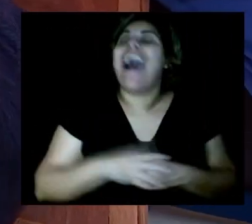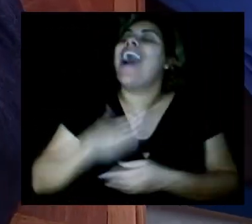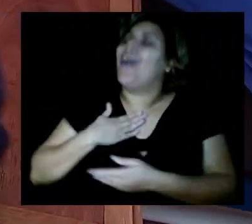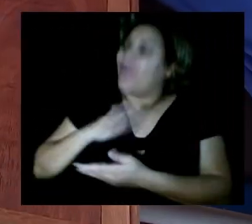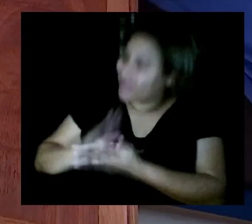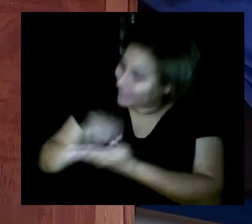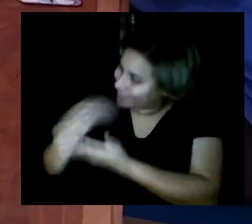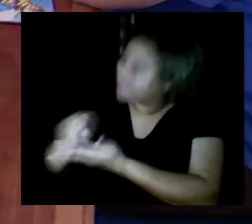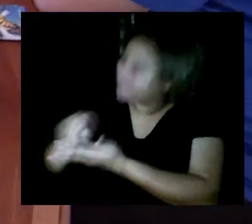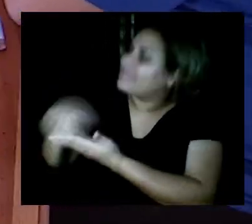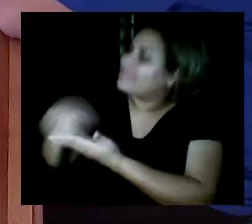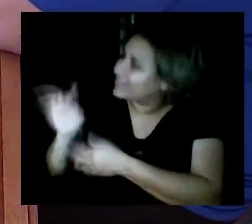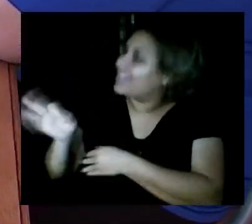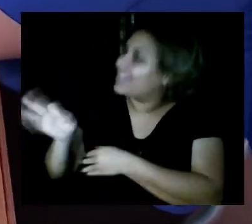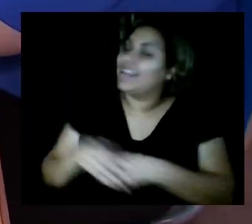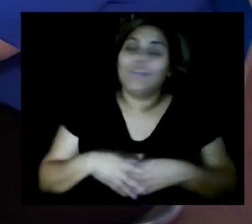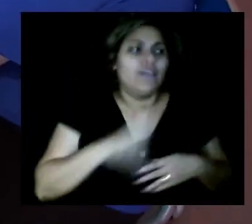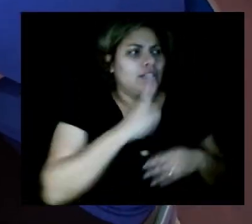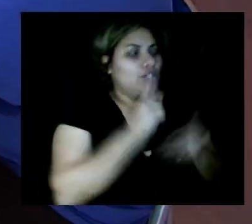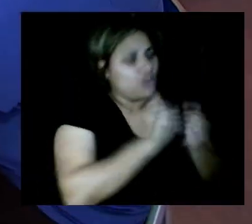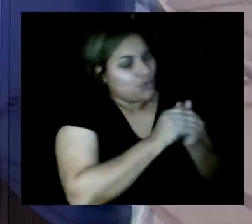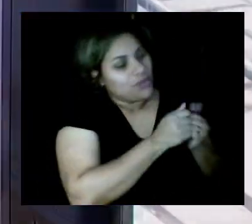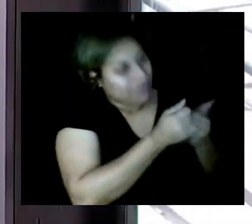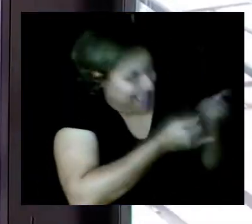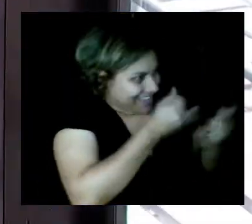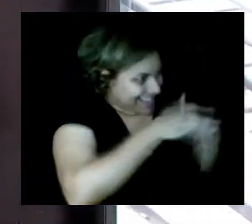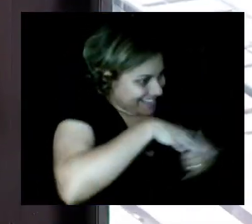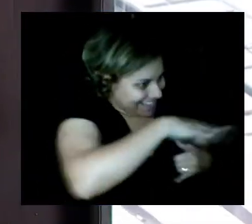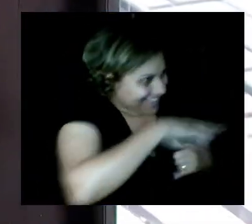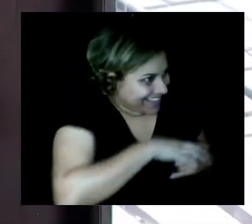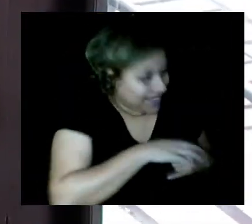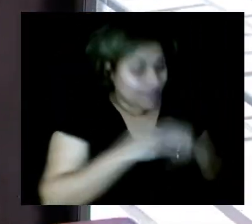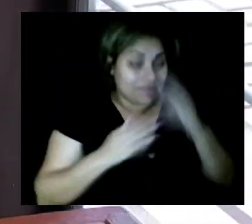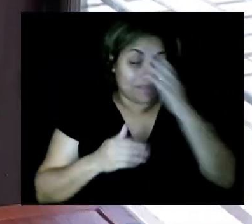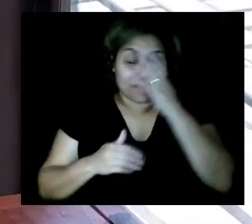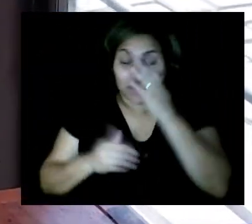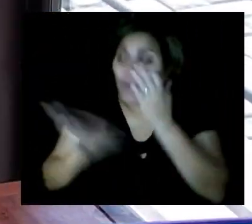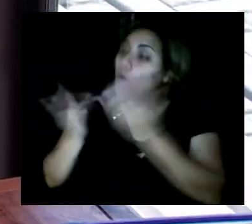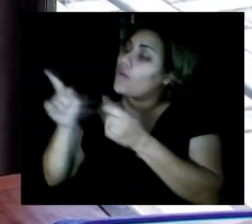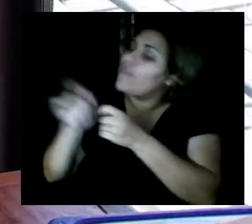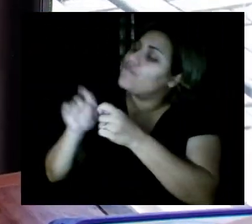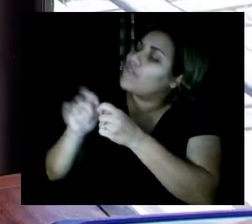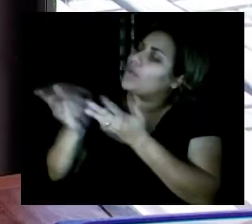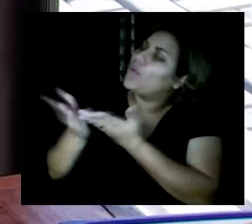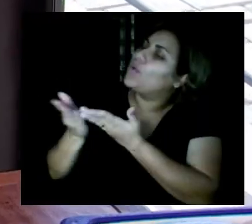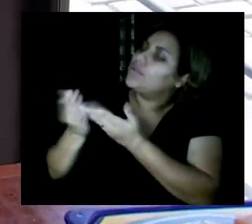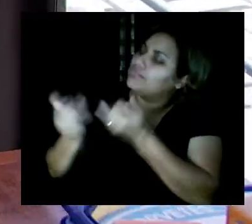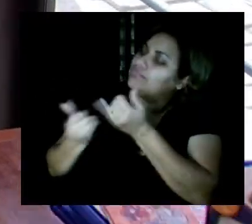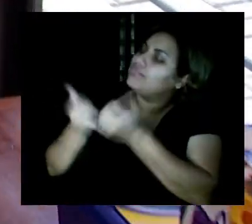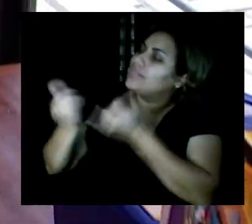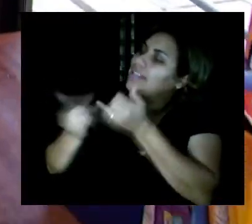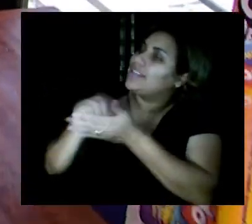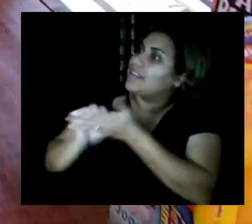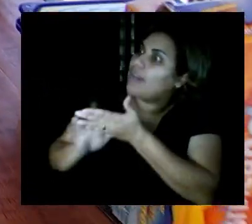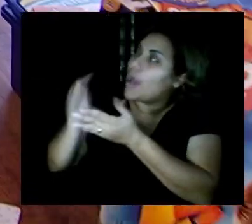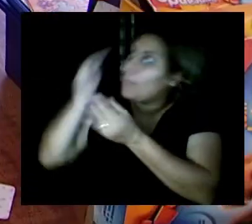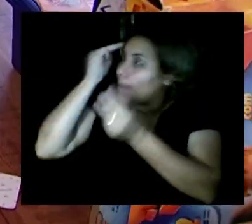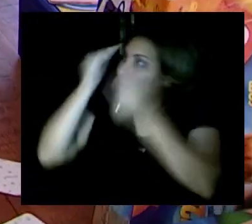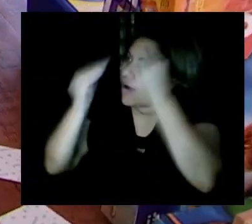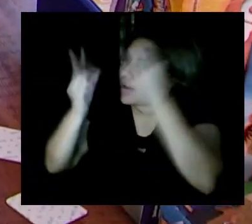pessoal? Sim. E hoje vocês estão fazendo qual atividade aqui, Victor? Da memória. Tá